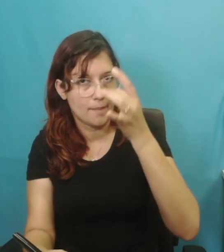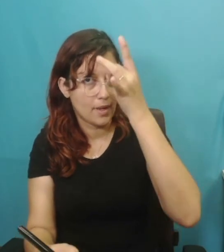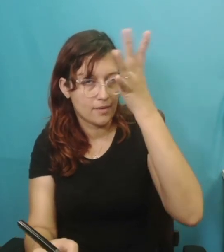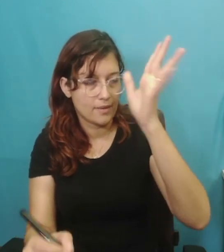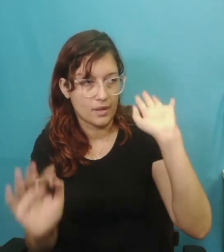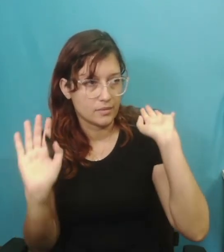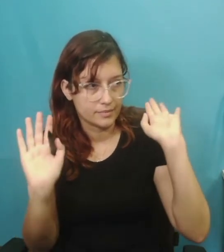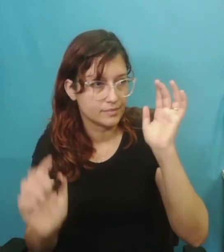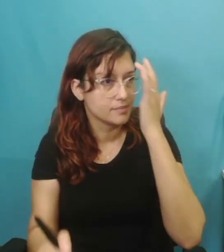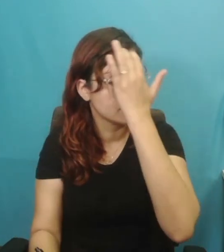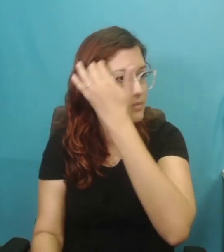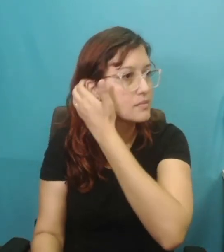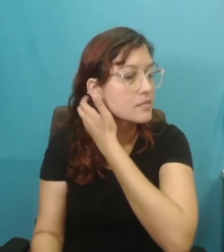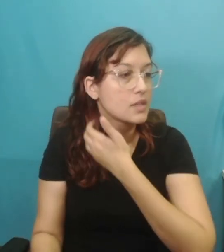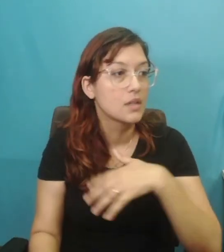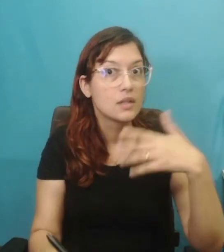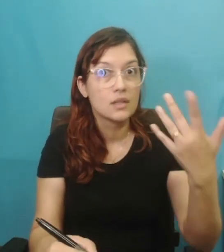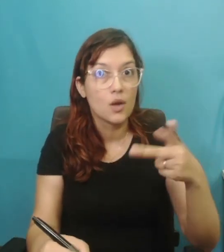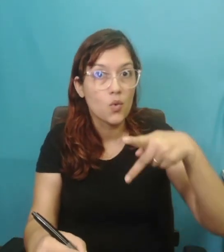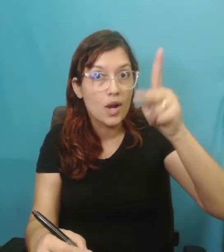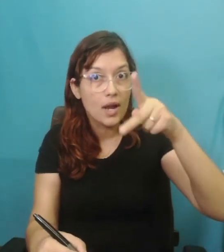Então, vou usar assim que fica mais fácil.